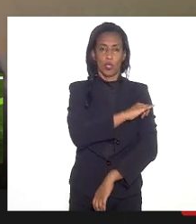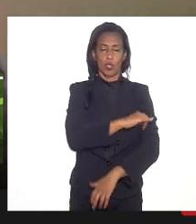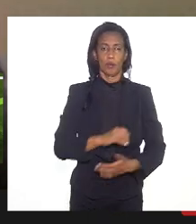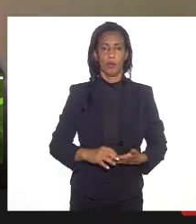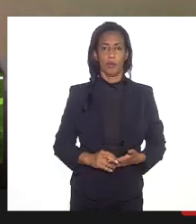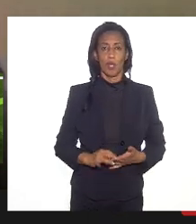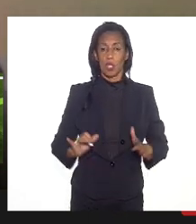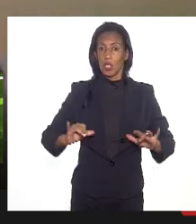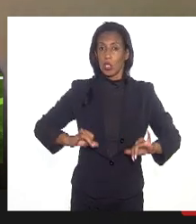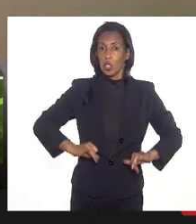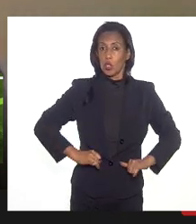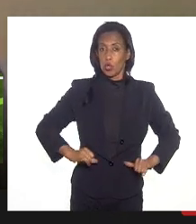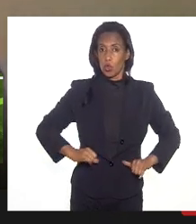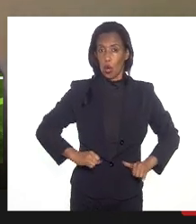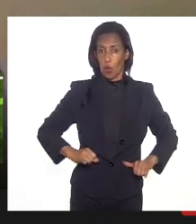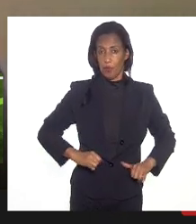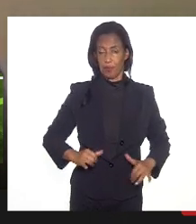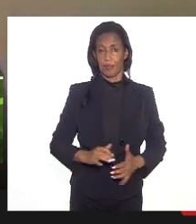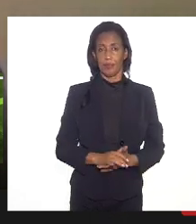que sofre um